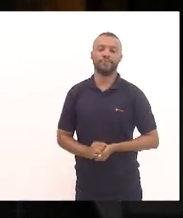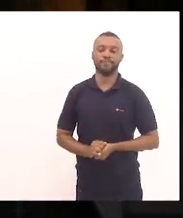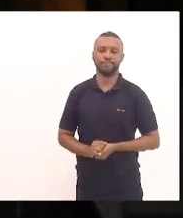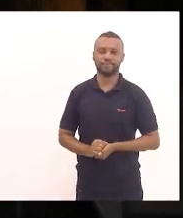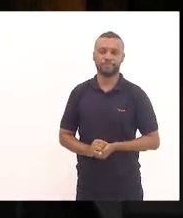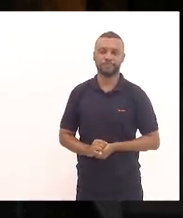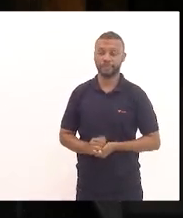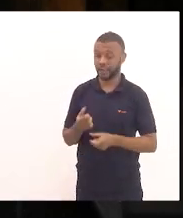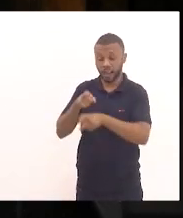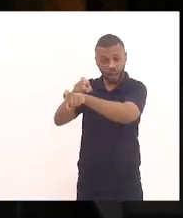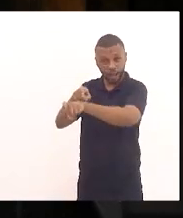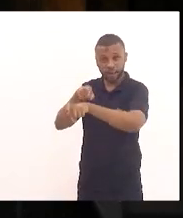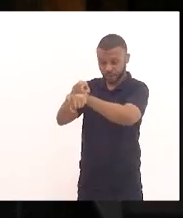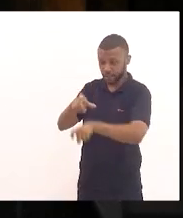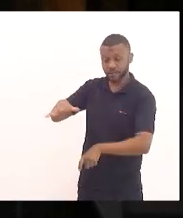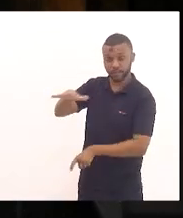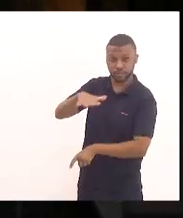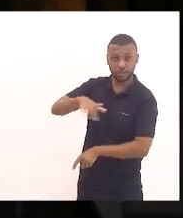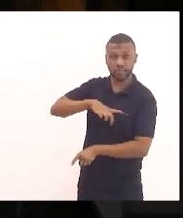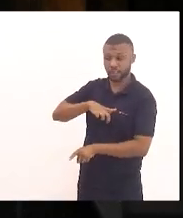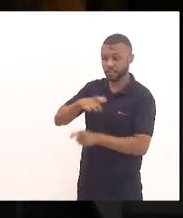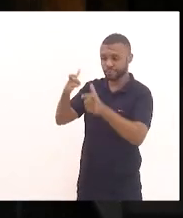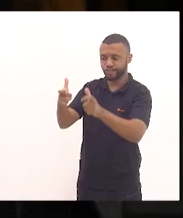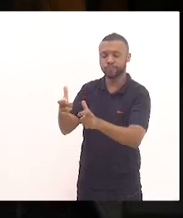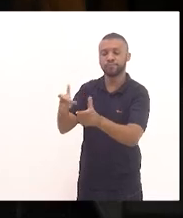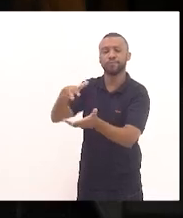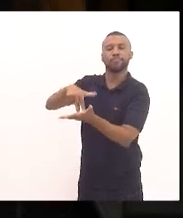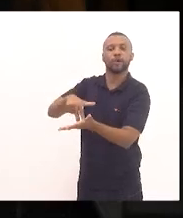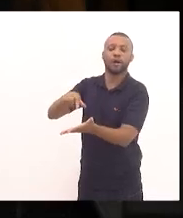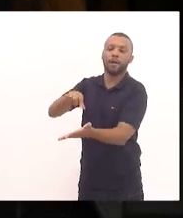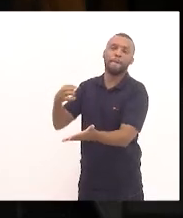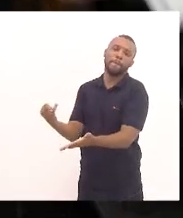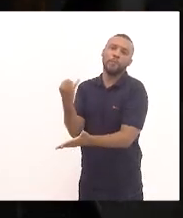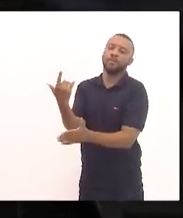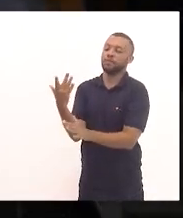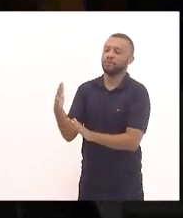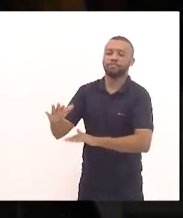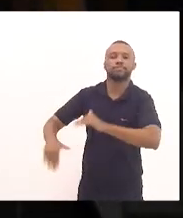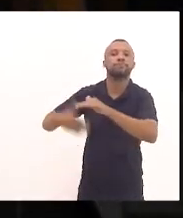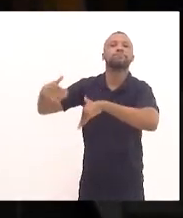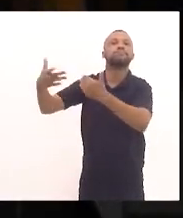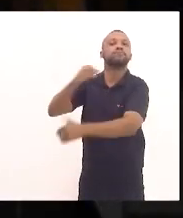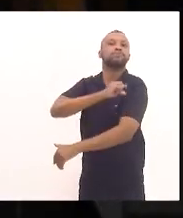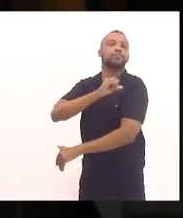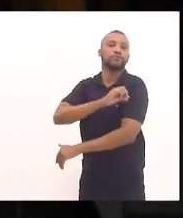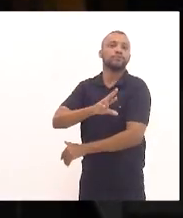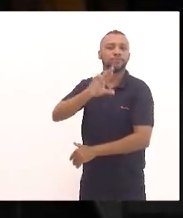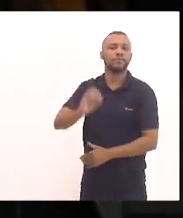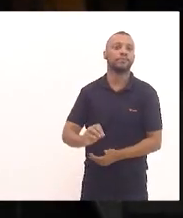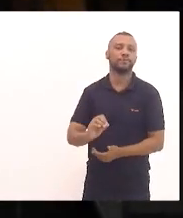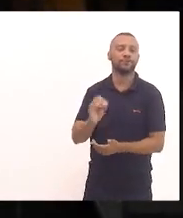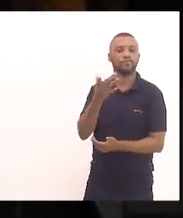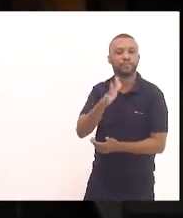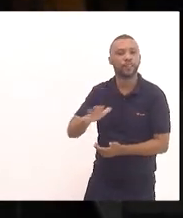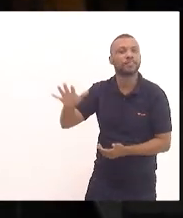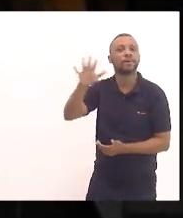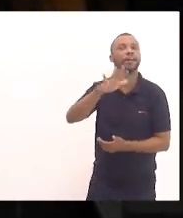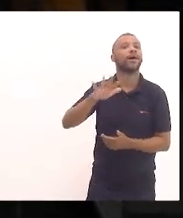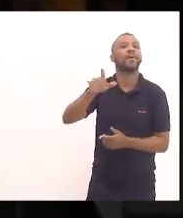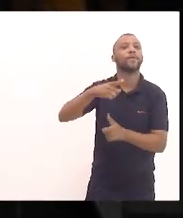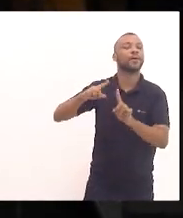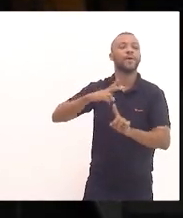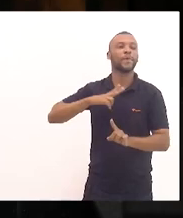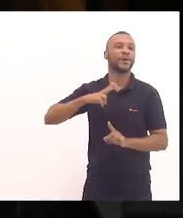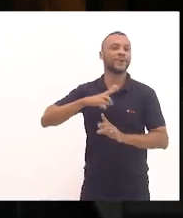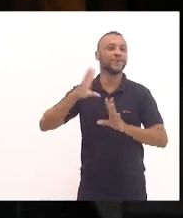A agricultura tem um lugar muito importante na produção do desenvolvimento do Rio de Janeiro. A agricultura, de modo geral, e